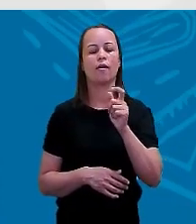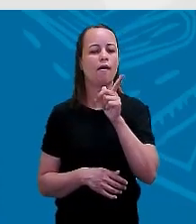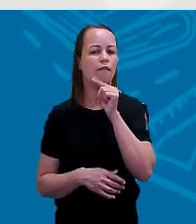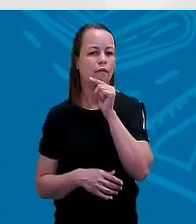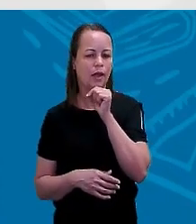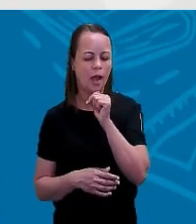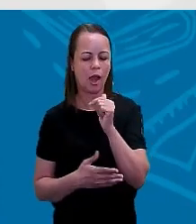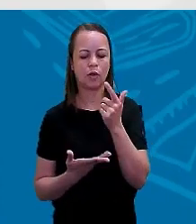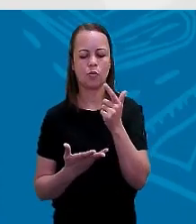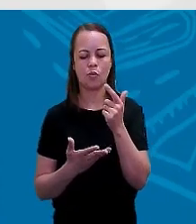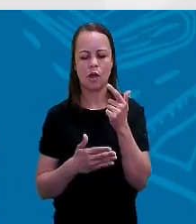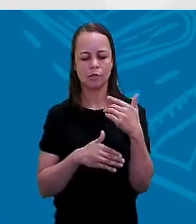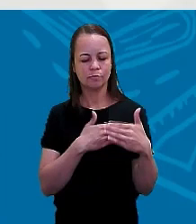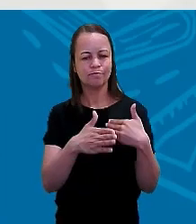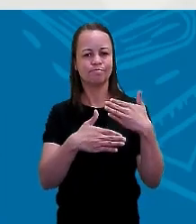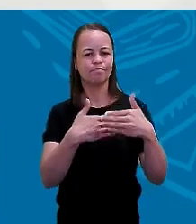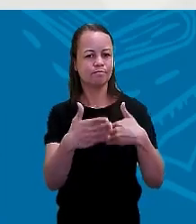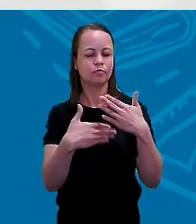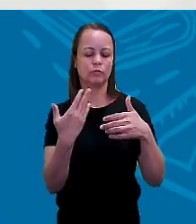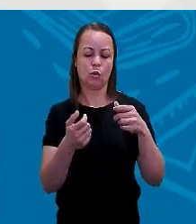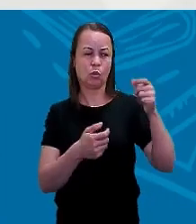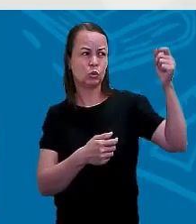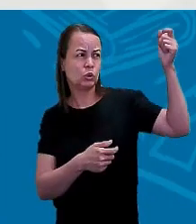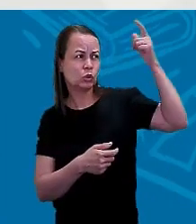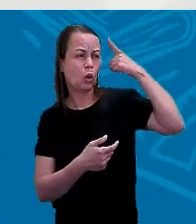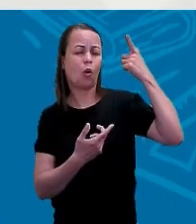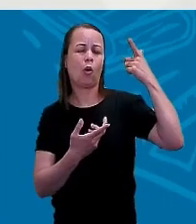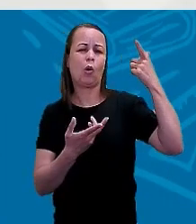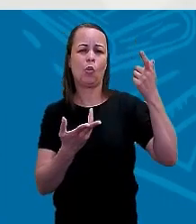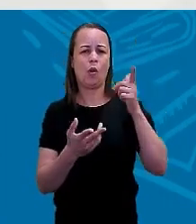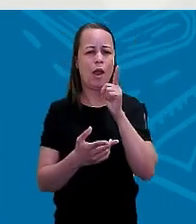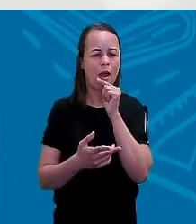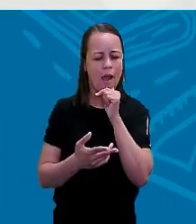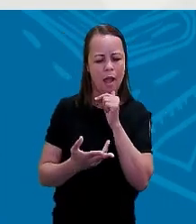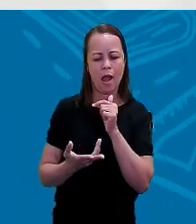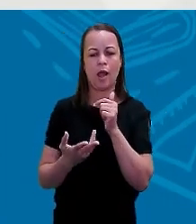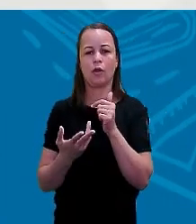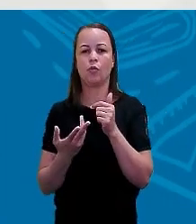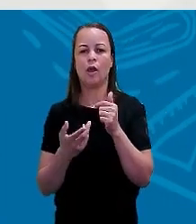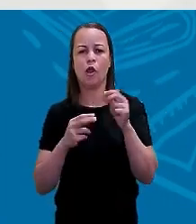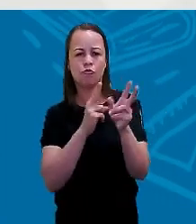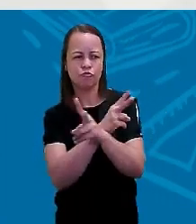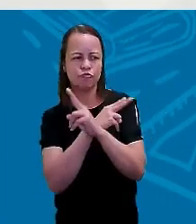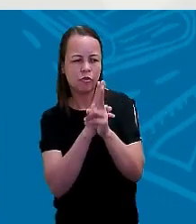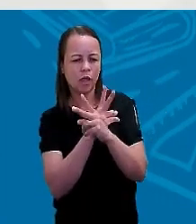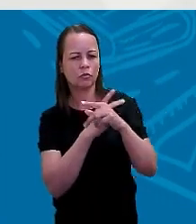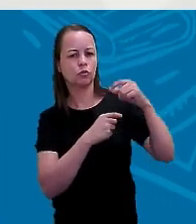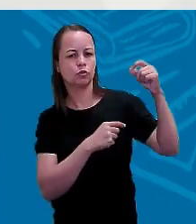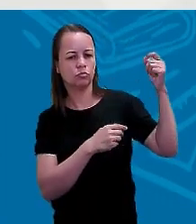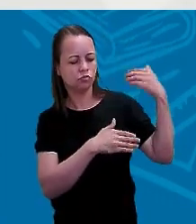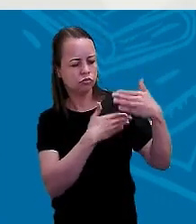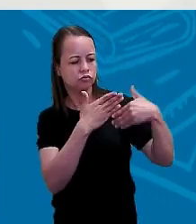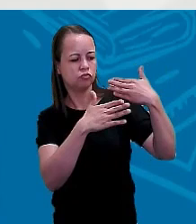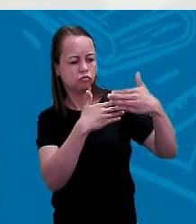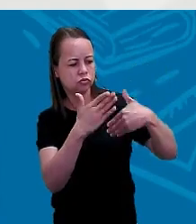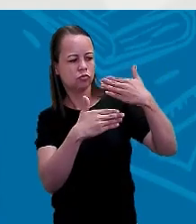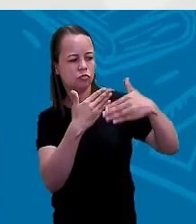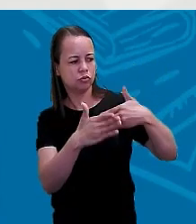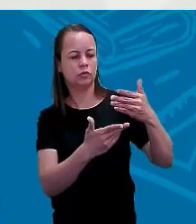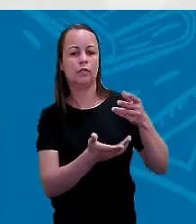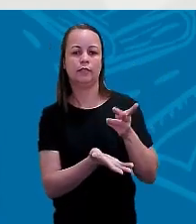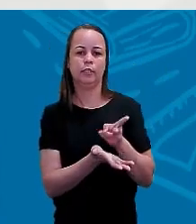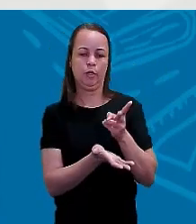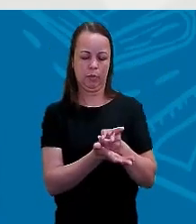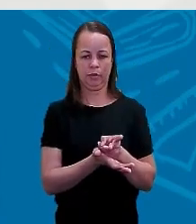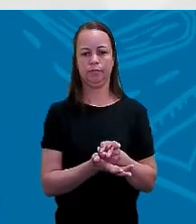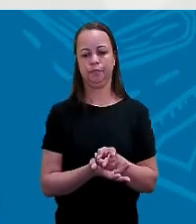se renova, que o sol se renova e, portanto, todas essas fontes de energia que eu citei aqui para vocês e dentre outras que eu